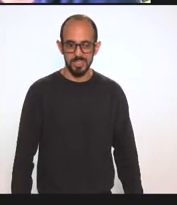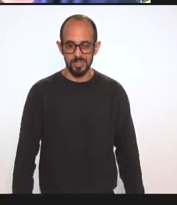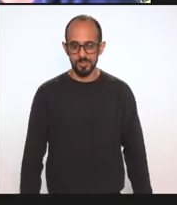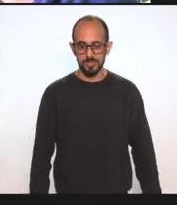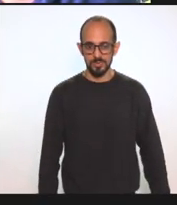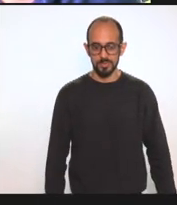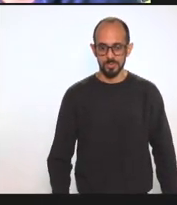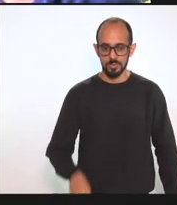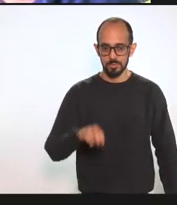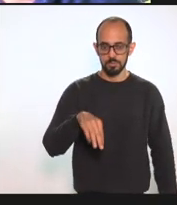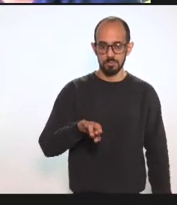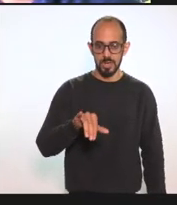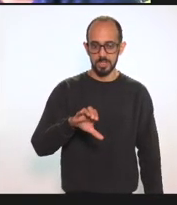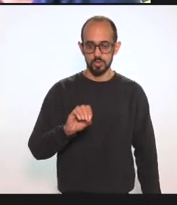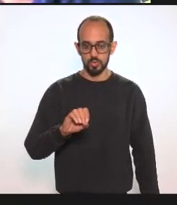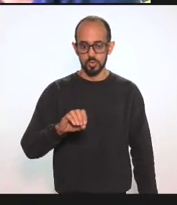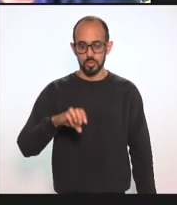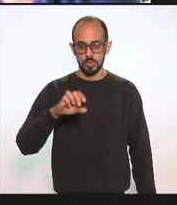Márcio Pacheco.